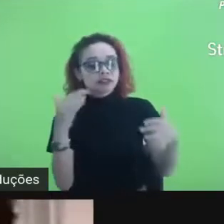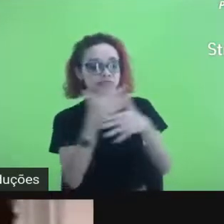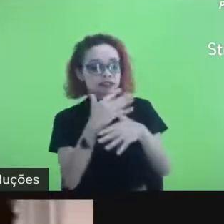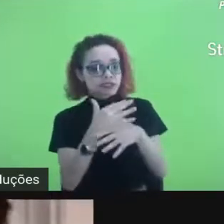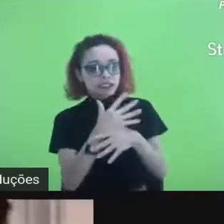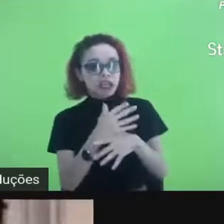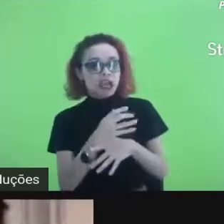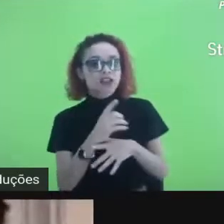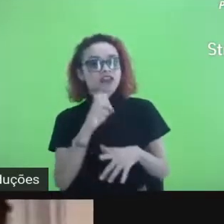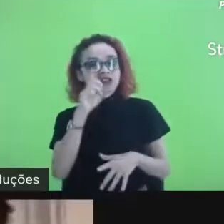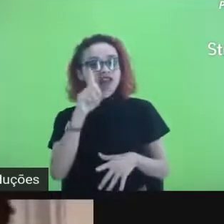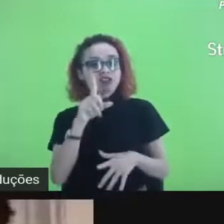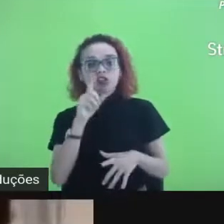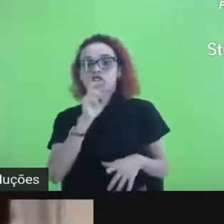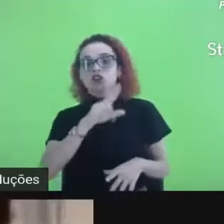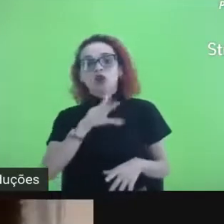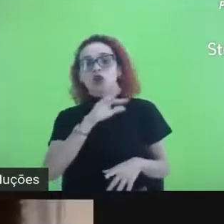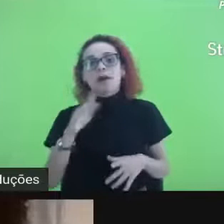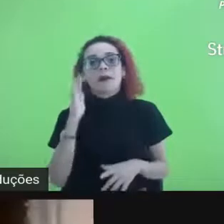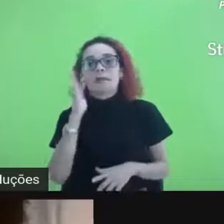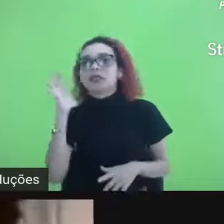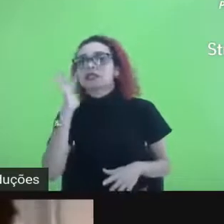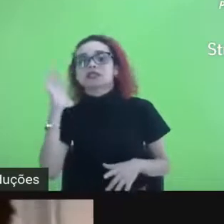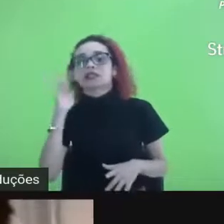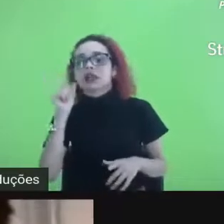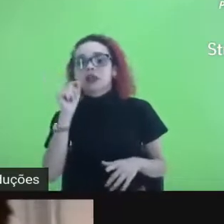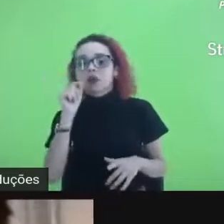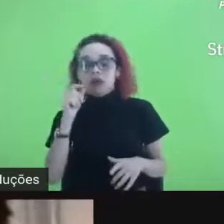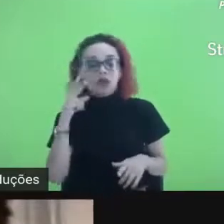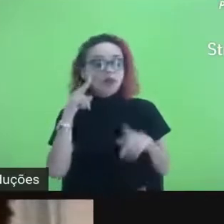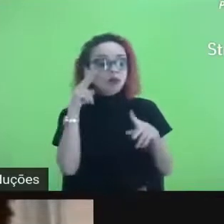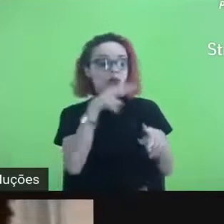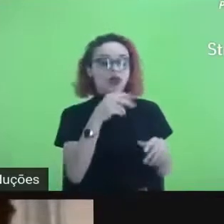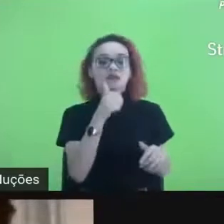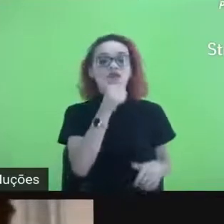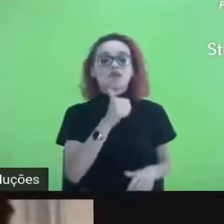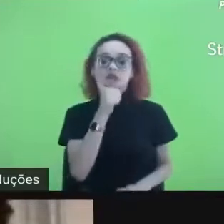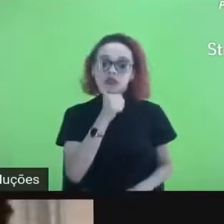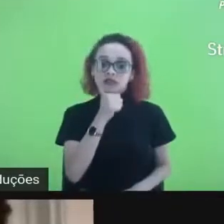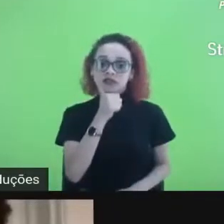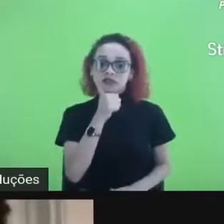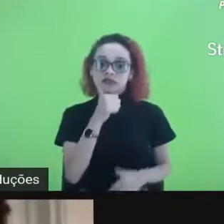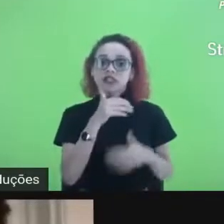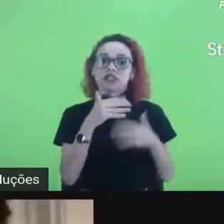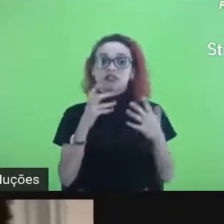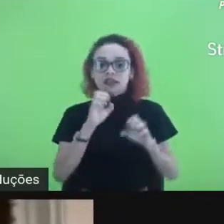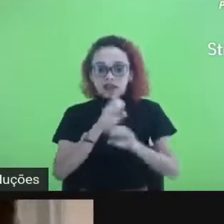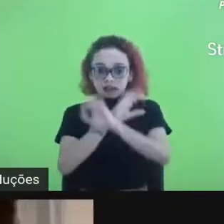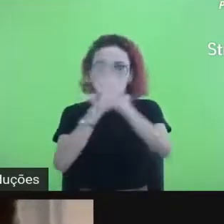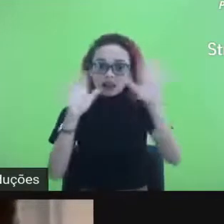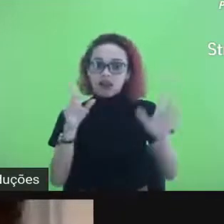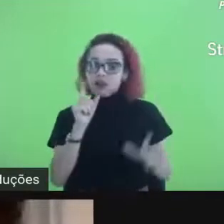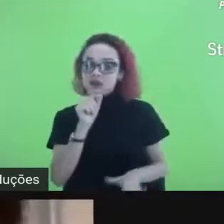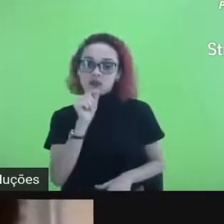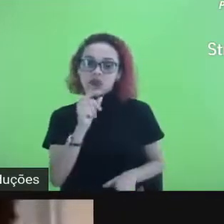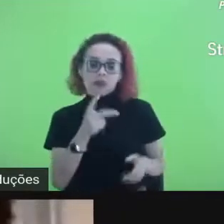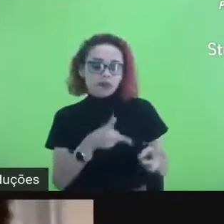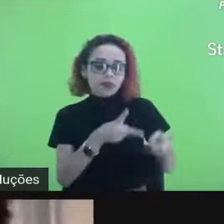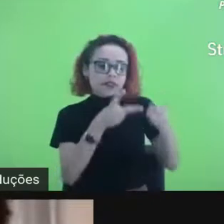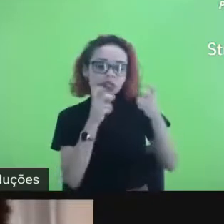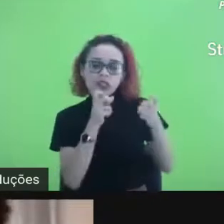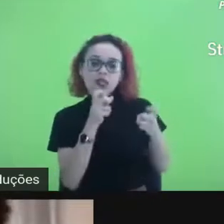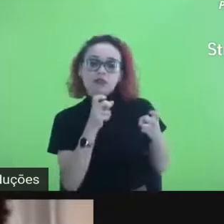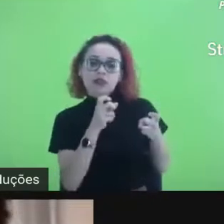não é pensada por essa perspectiva, por esse olhar da mulher, né? E é muito claro quando a gente percebe até mesmo